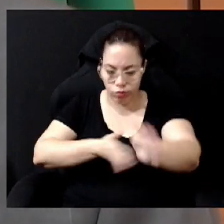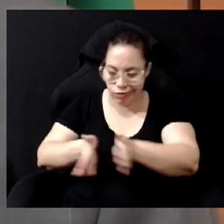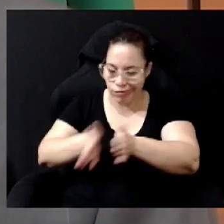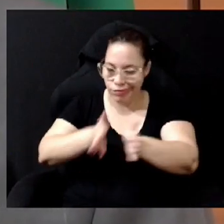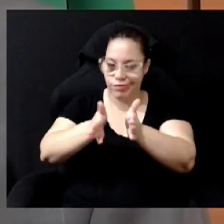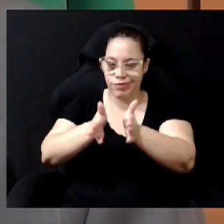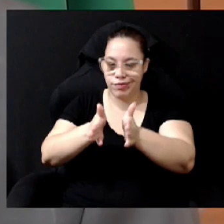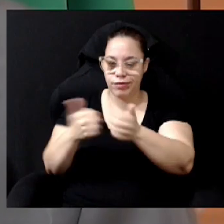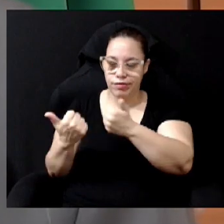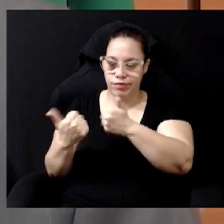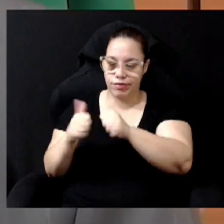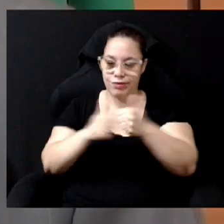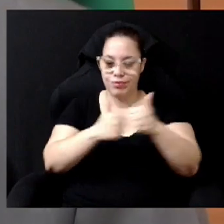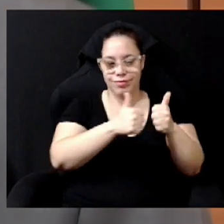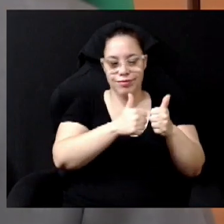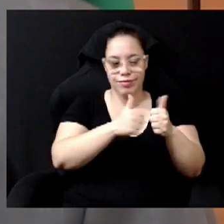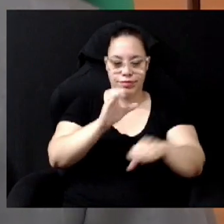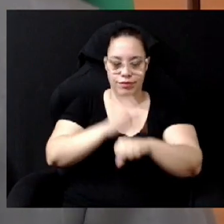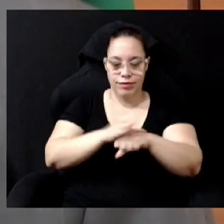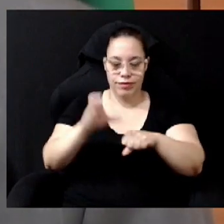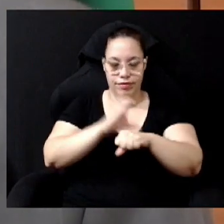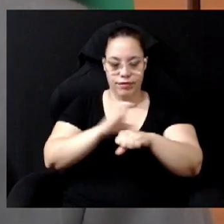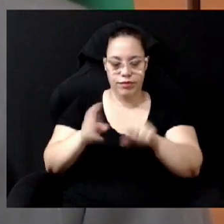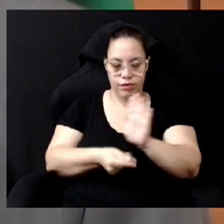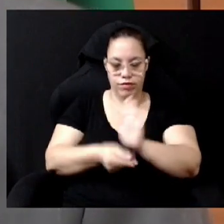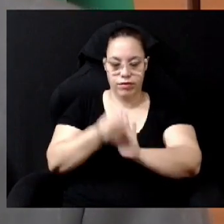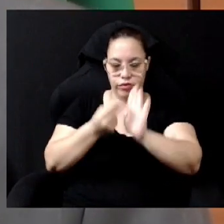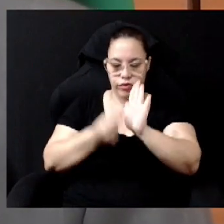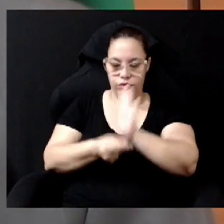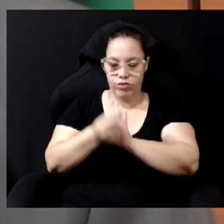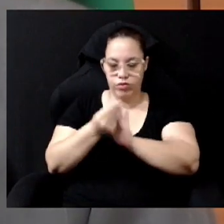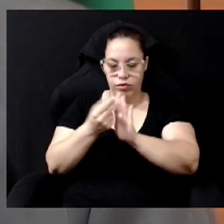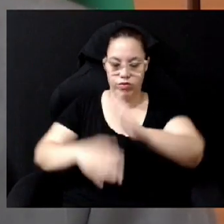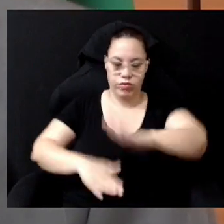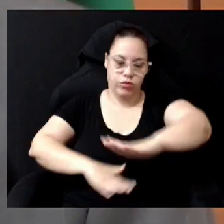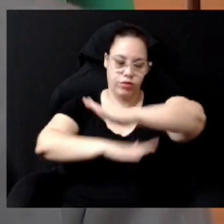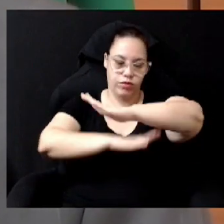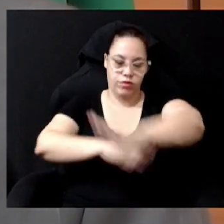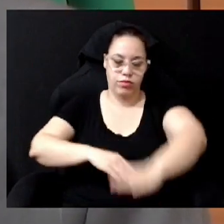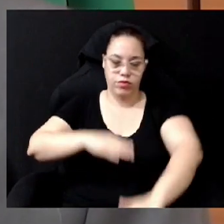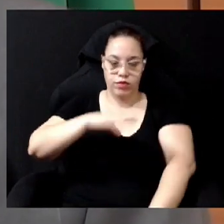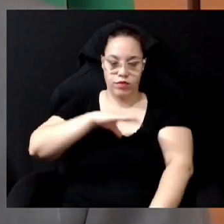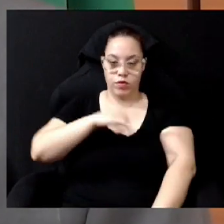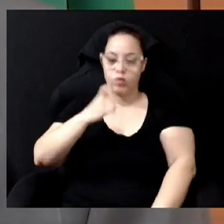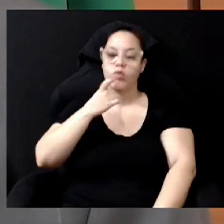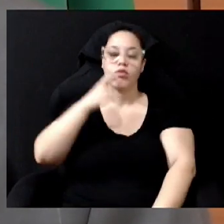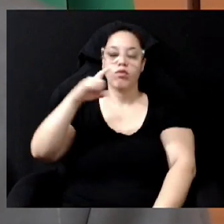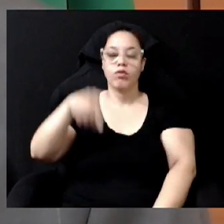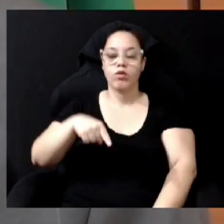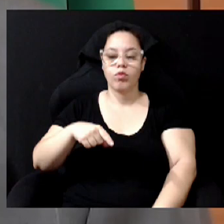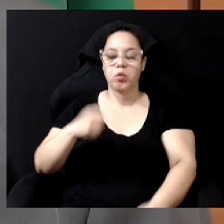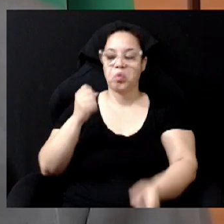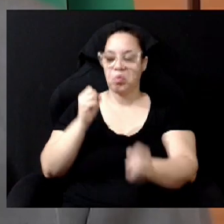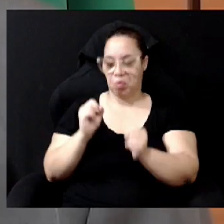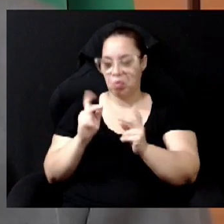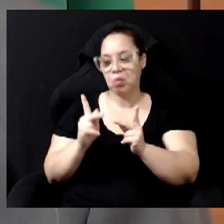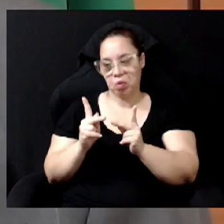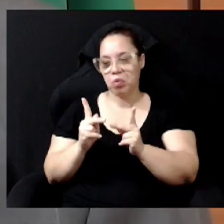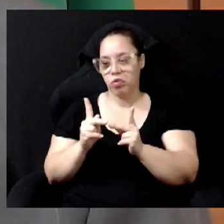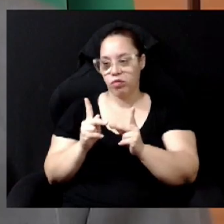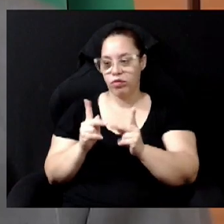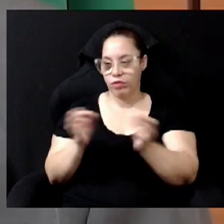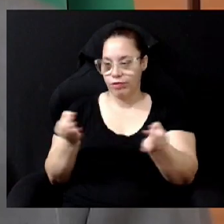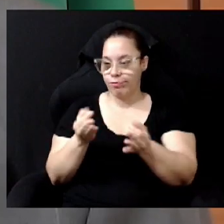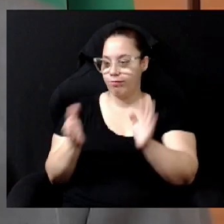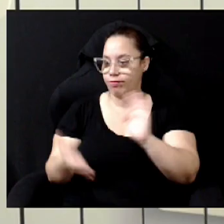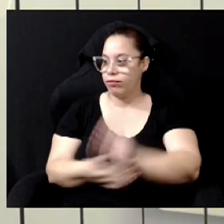é que a Comissão de Finanças aqui na Câmara Municipal de Campinas exerceu o seu papel com habilidade.